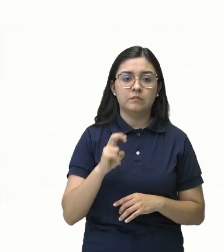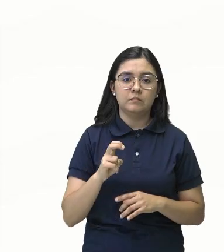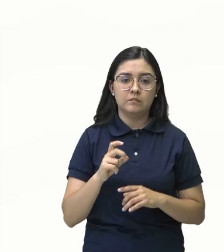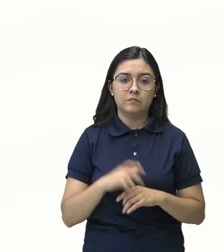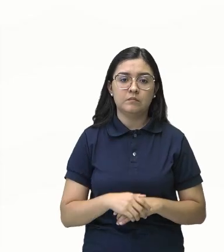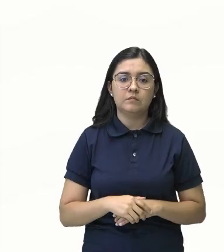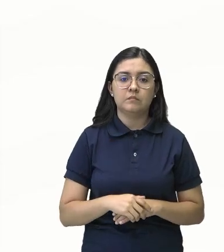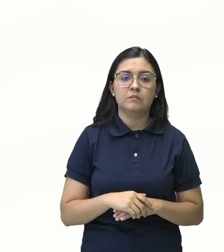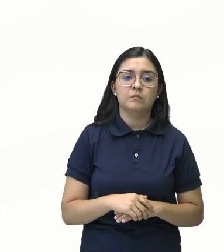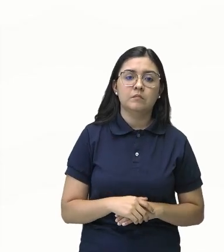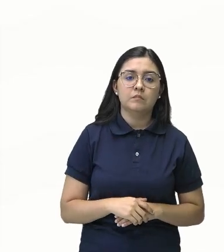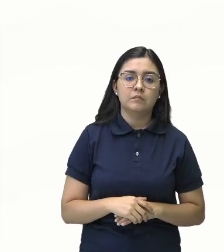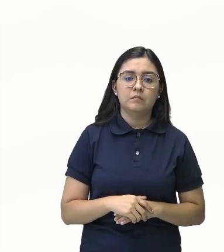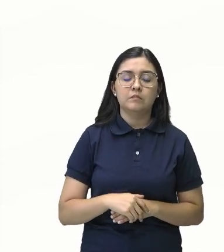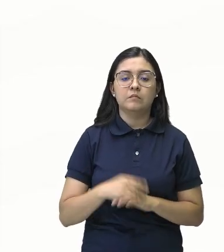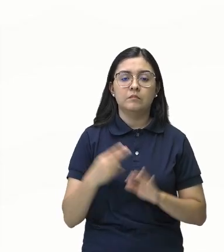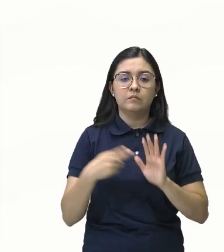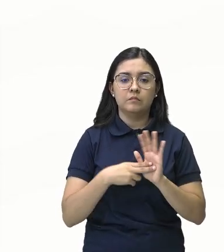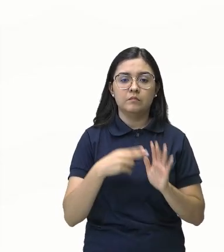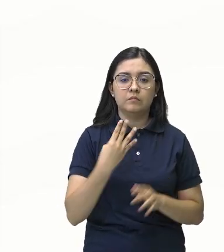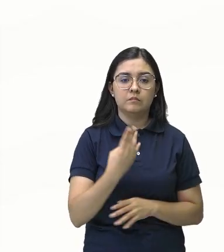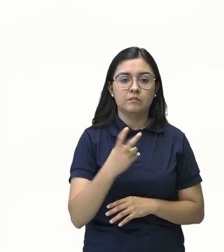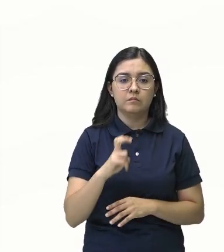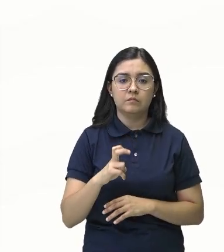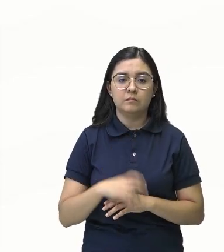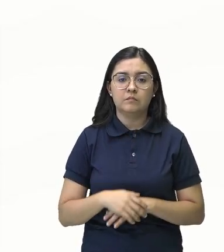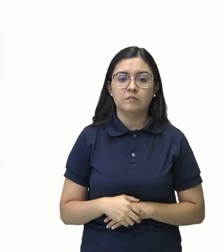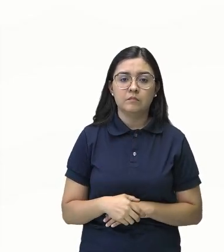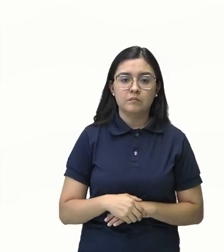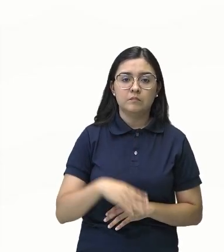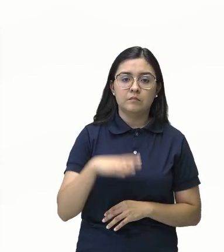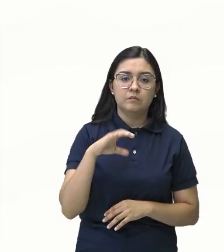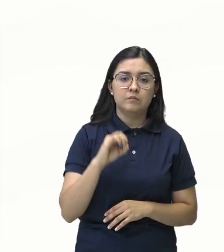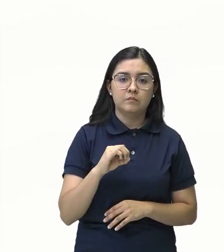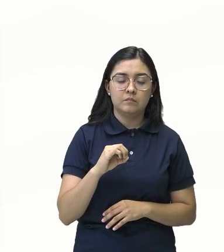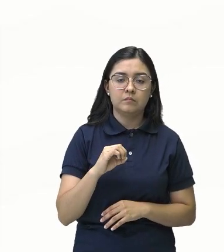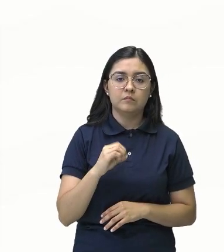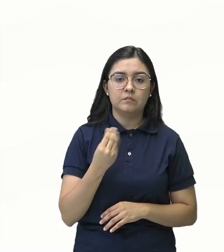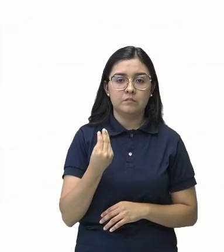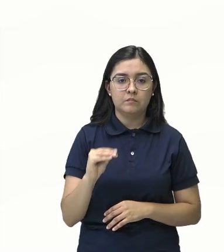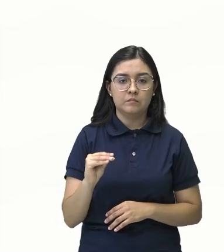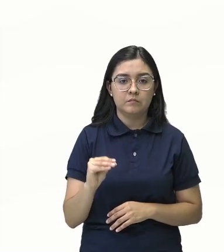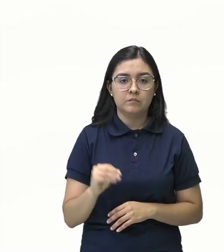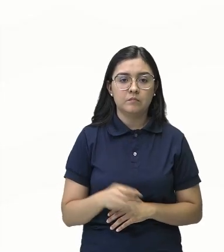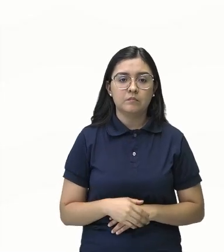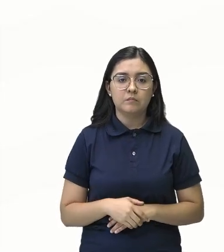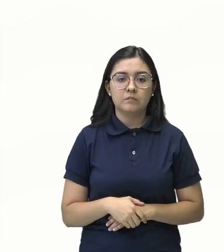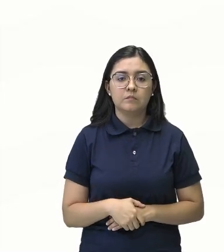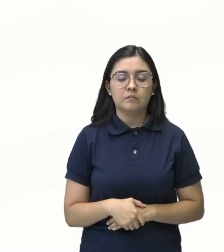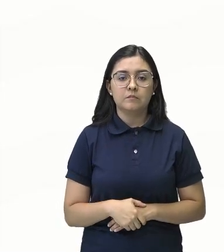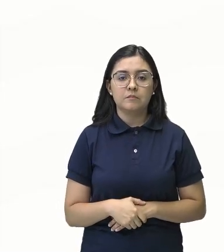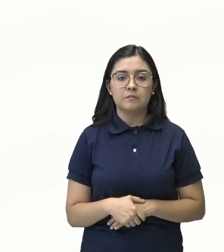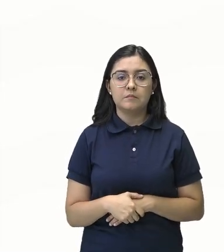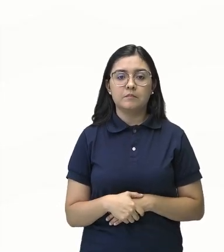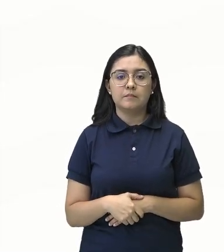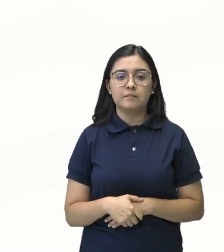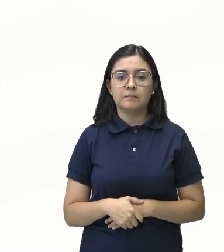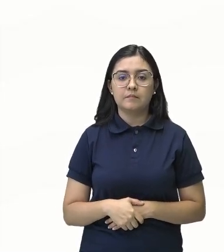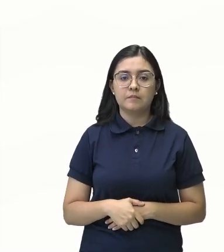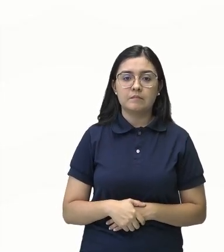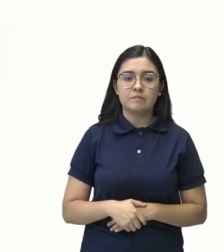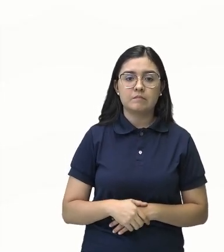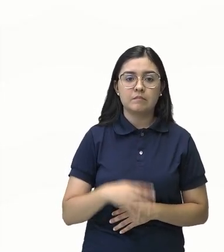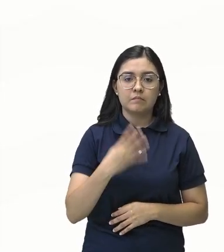45, e aí eu coloco o meu zerinho aqui para descer, dando